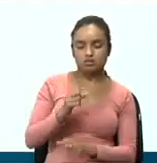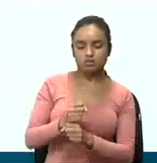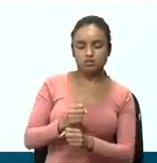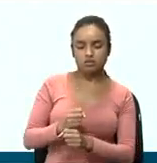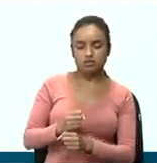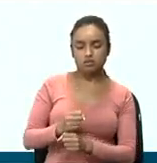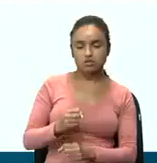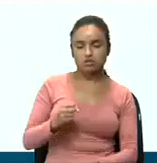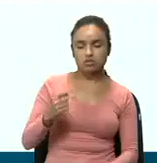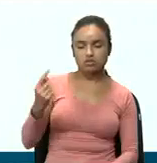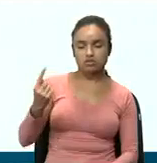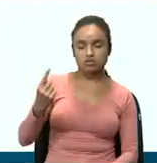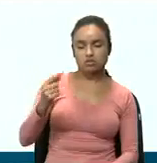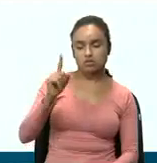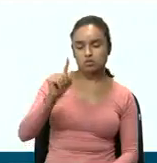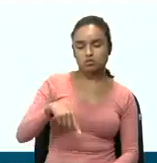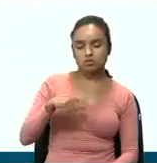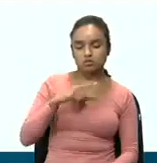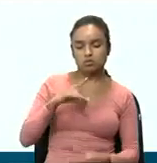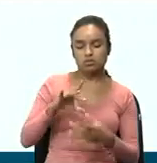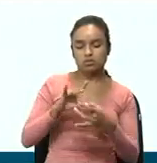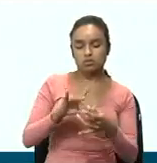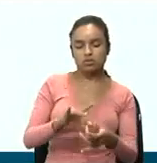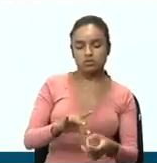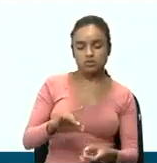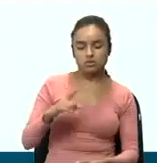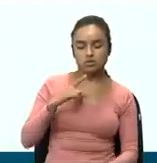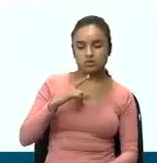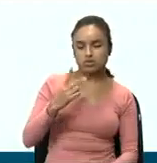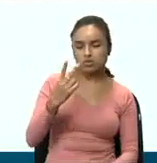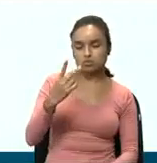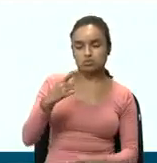u é igual a 2 vezes 1